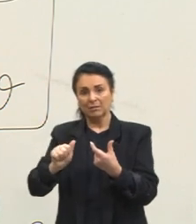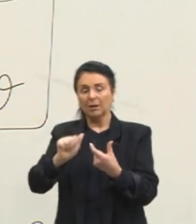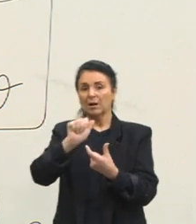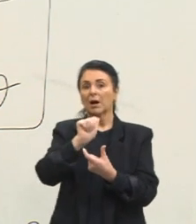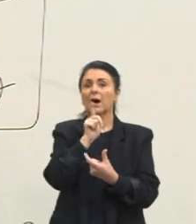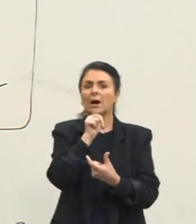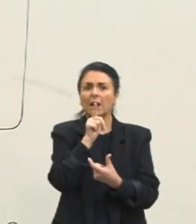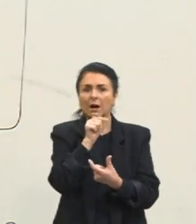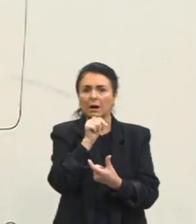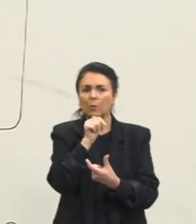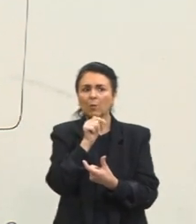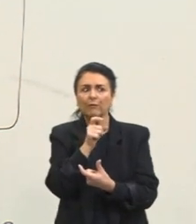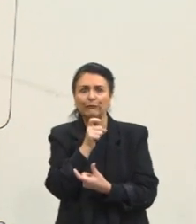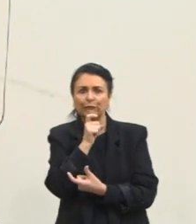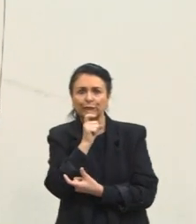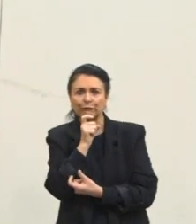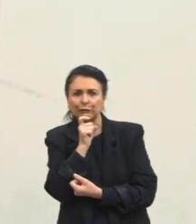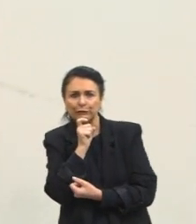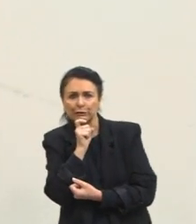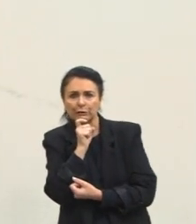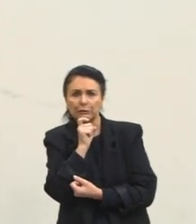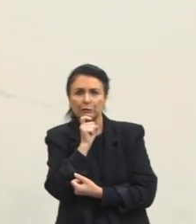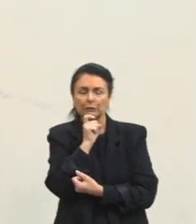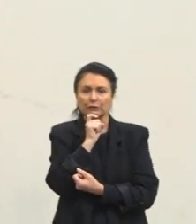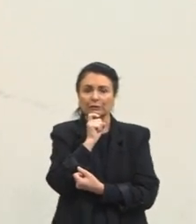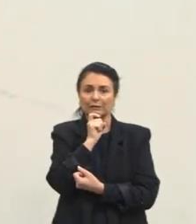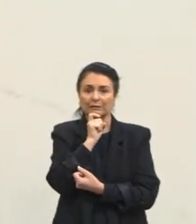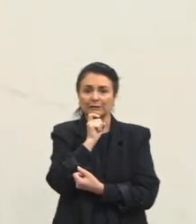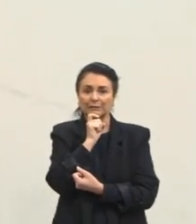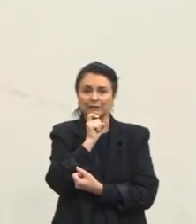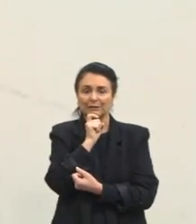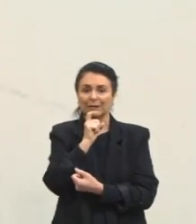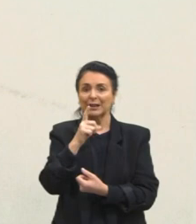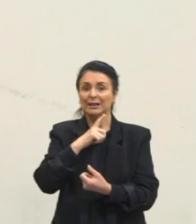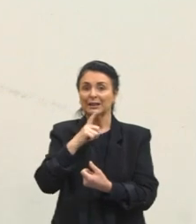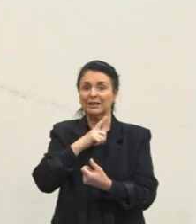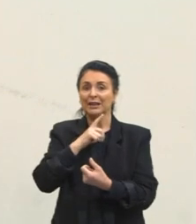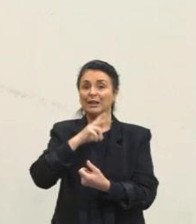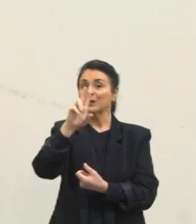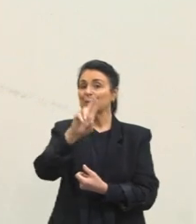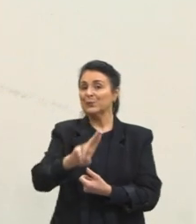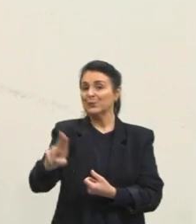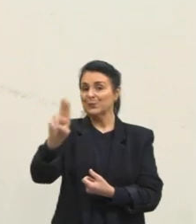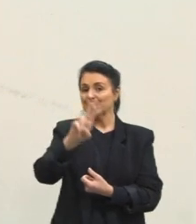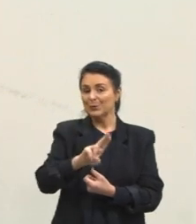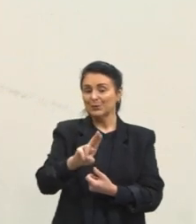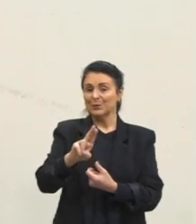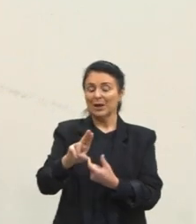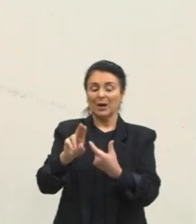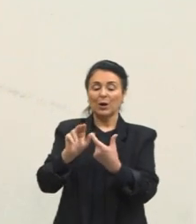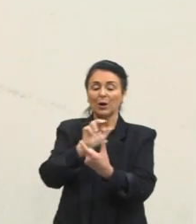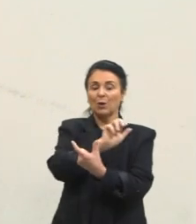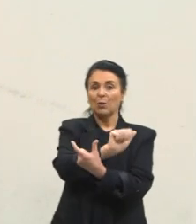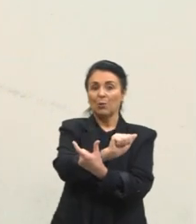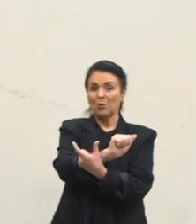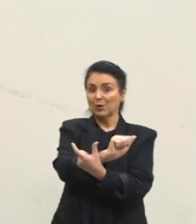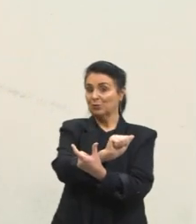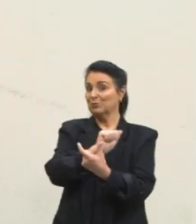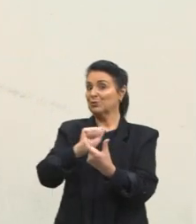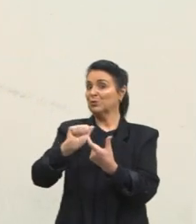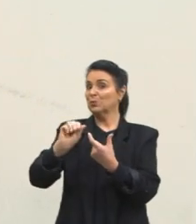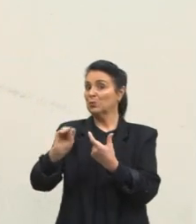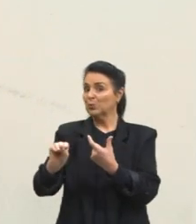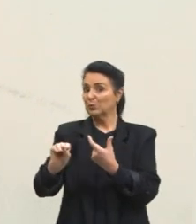a água fria olha Feminina eu tenho que utilizar o artigo ele